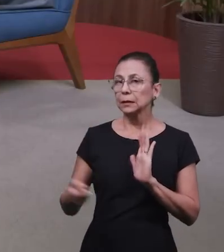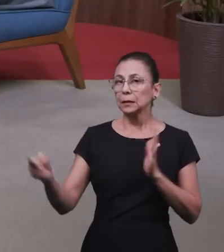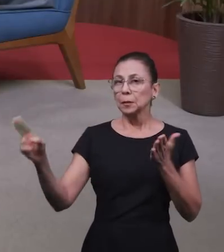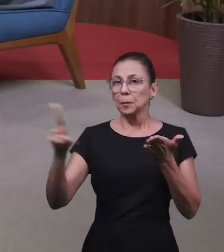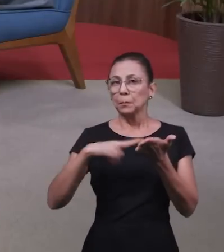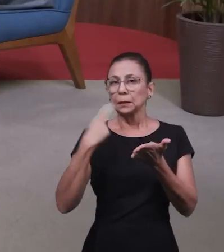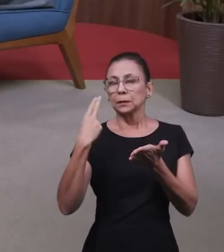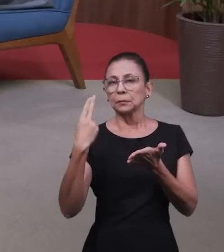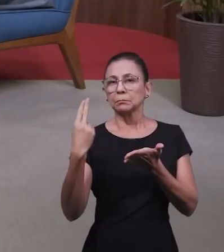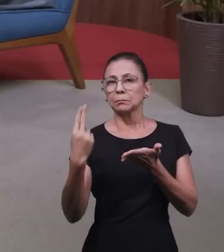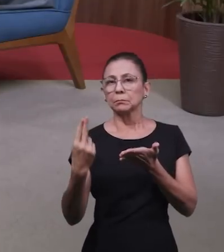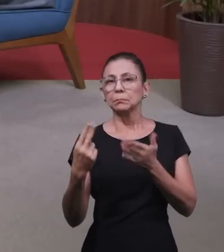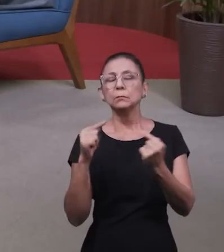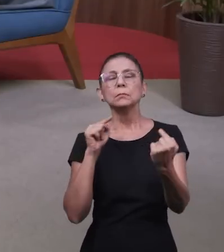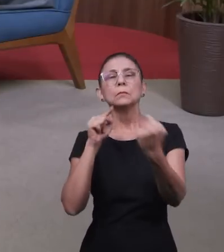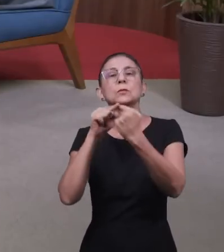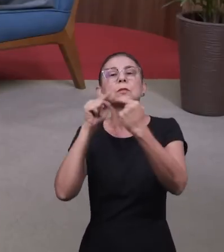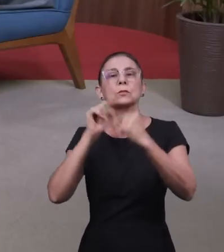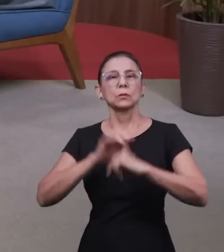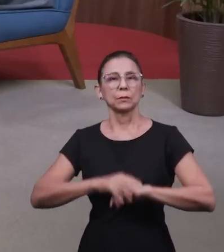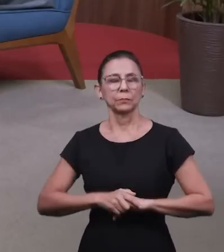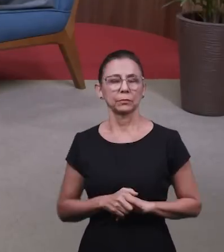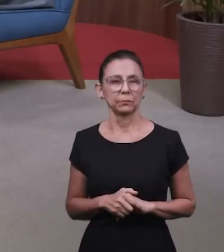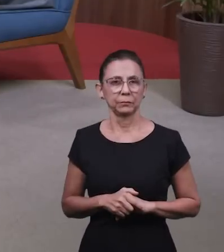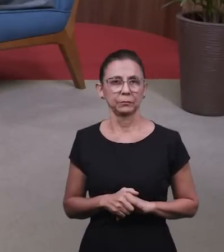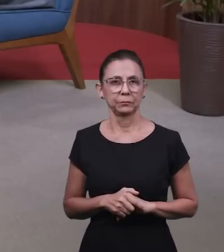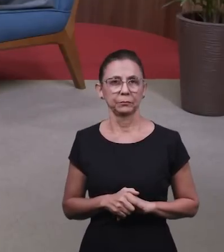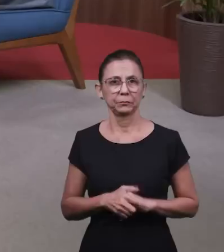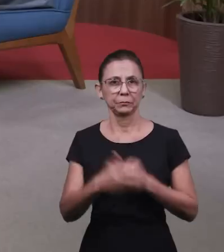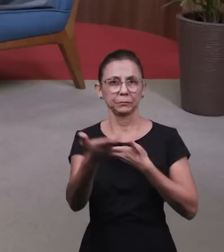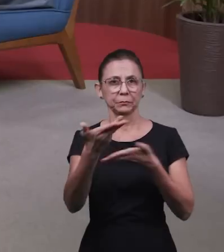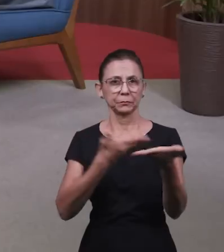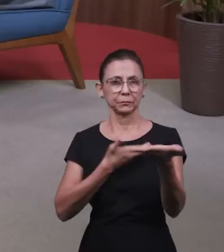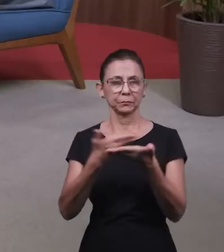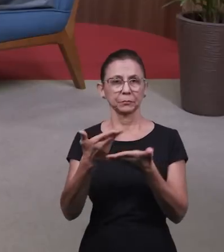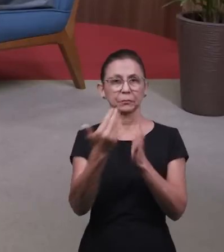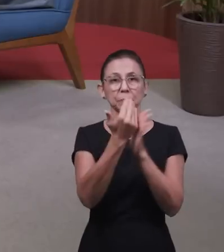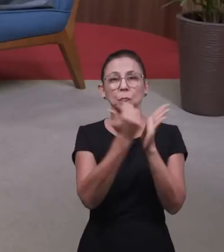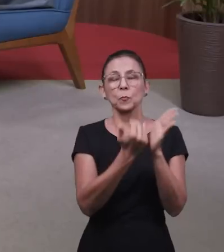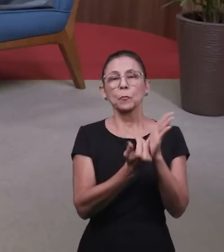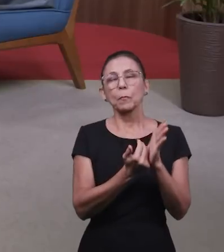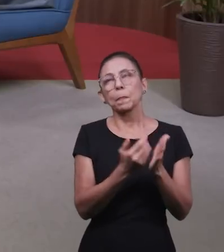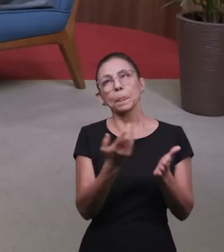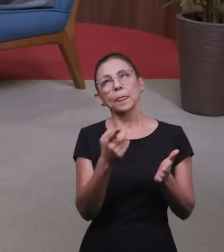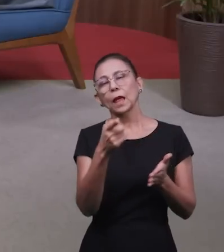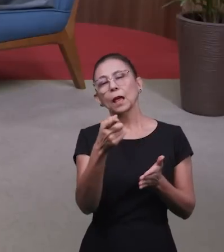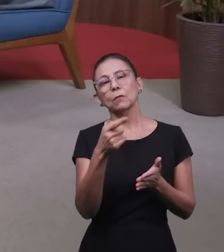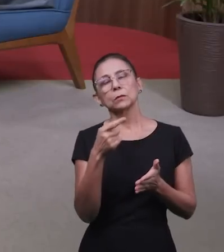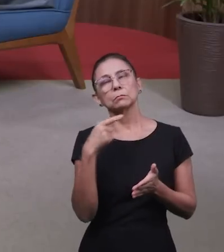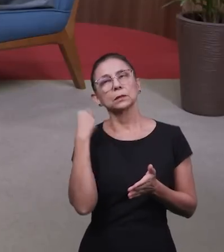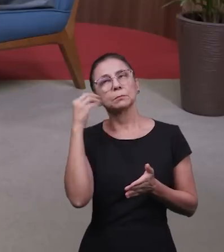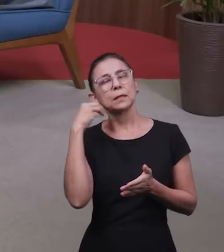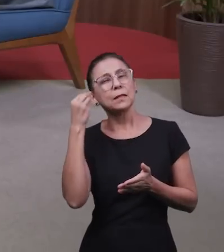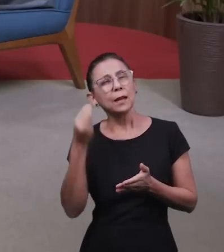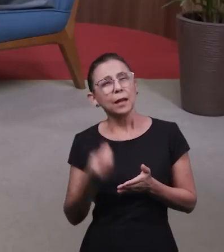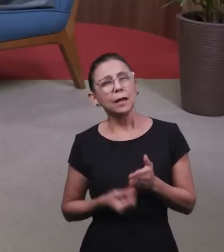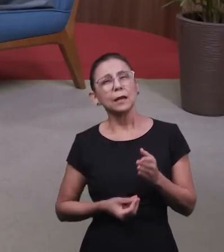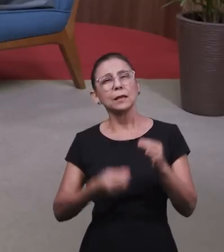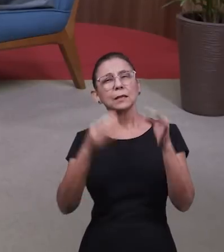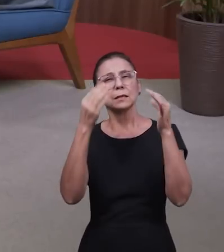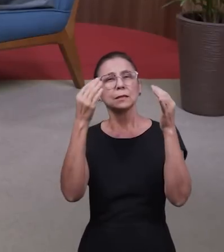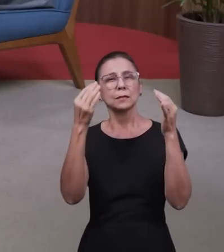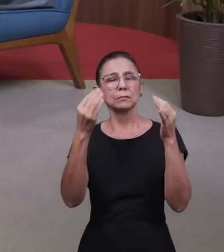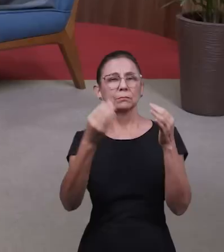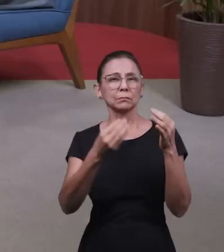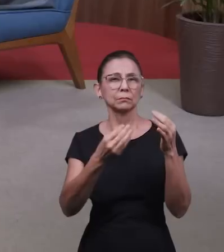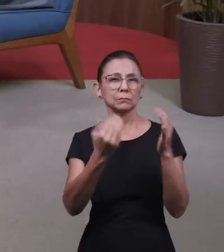manda para a gente e o objetivo desta mensagem, dessa participação no programa, é você falar sobre a experiência deste